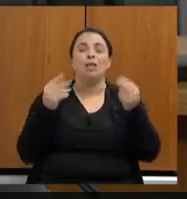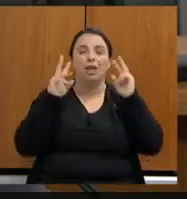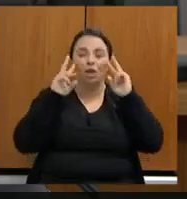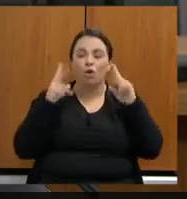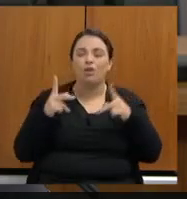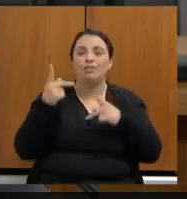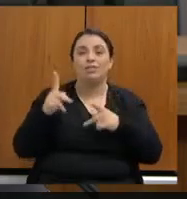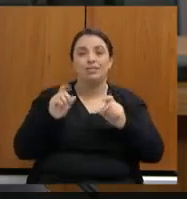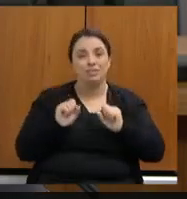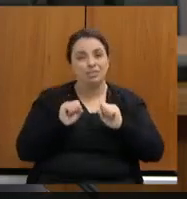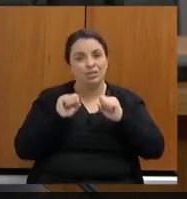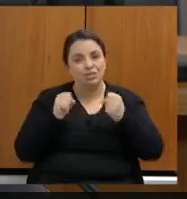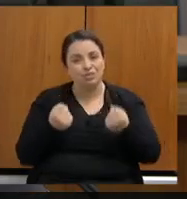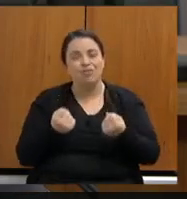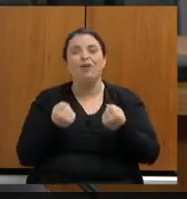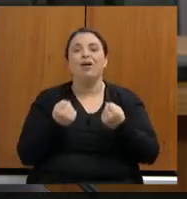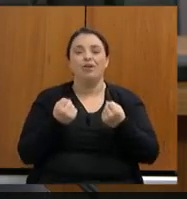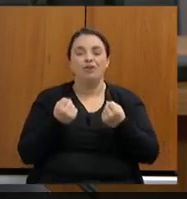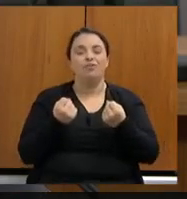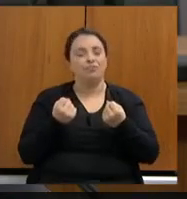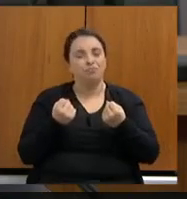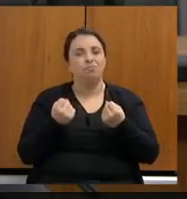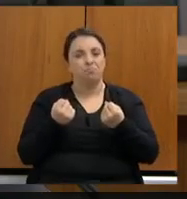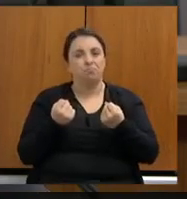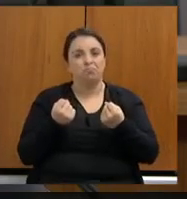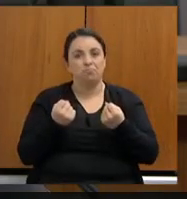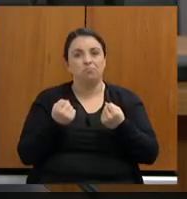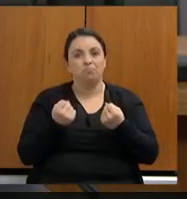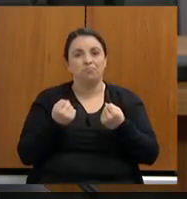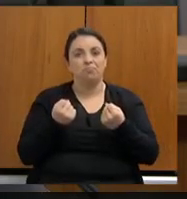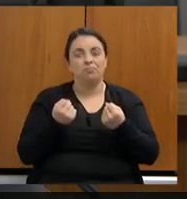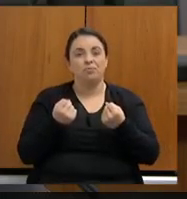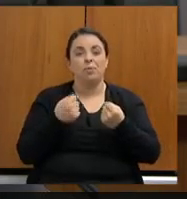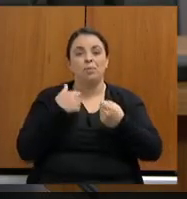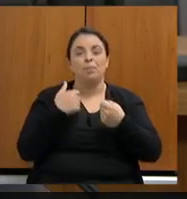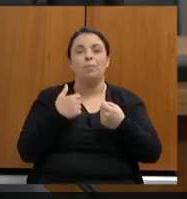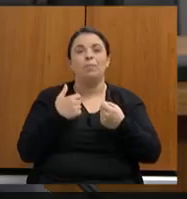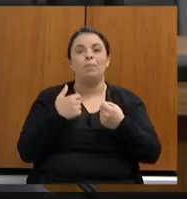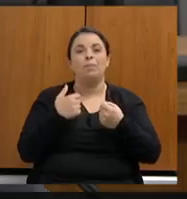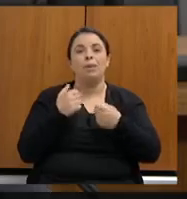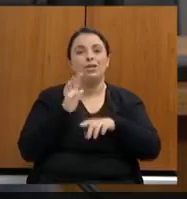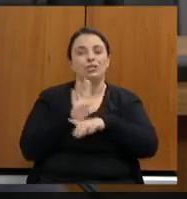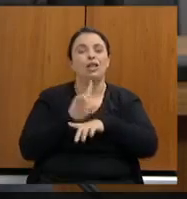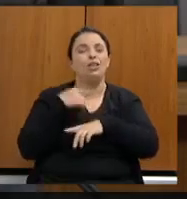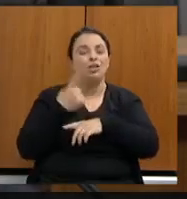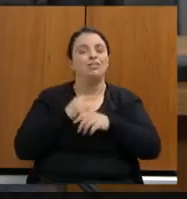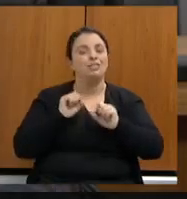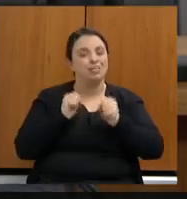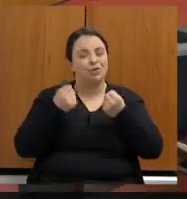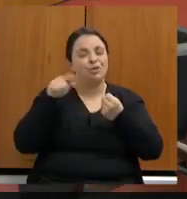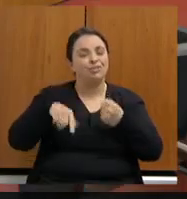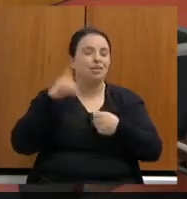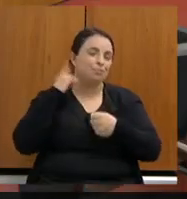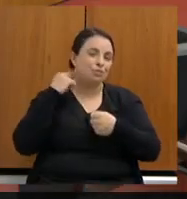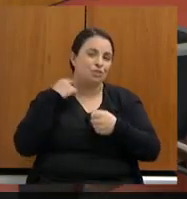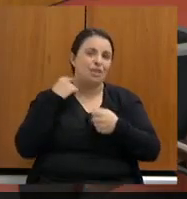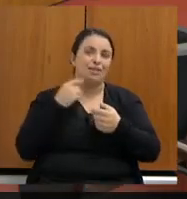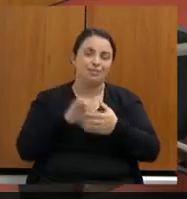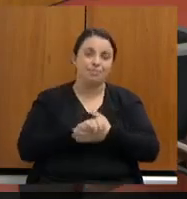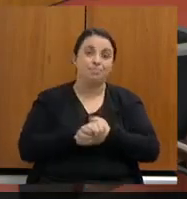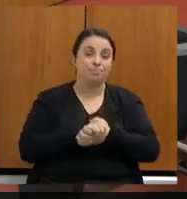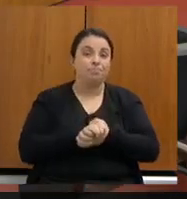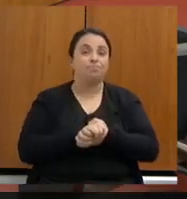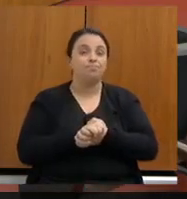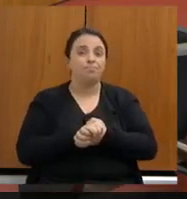o seu esforço muito grande não é em favor da nossa segurança Conte conosco não é com essa o negro muito obrigado na verdade